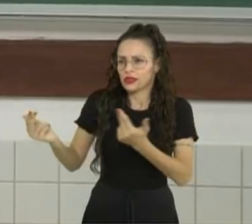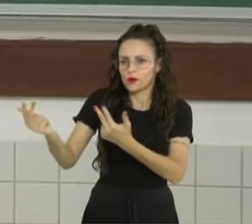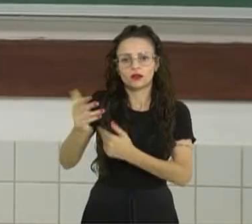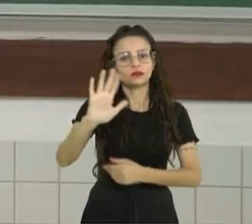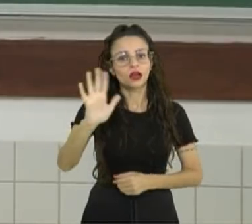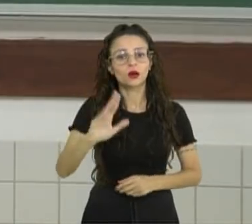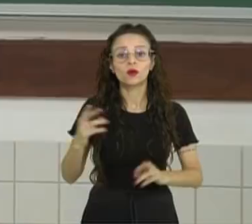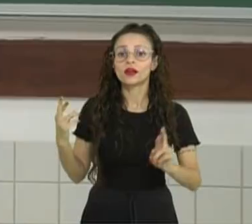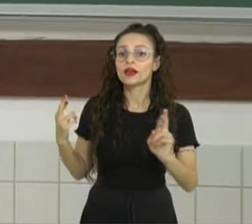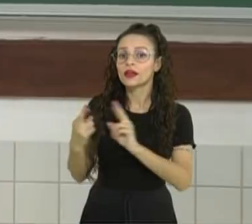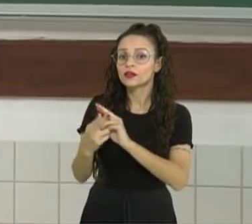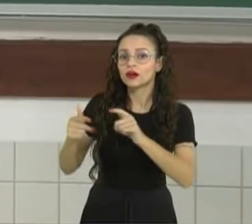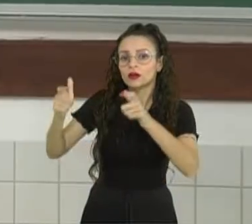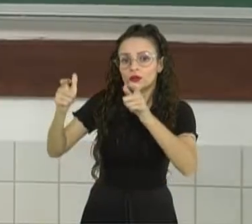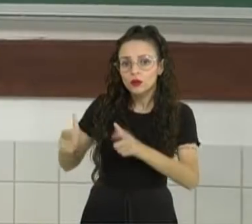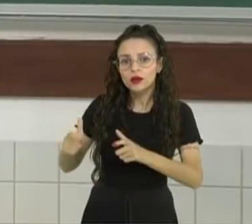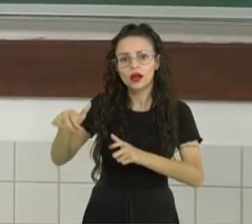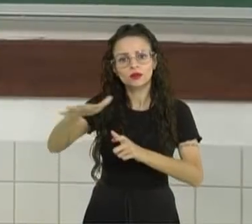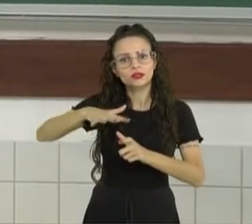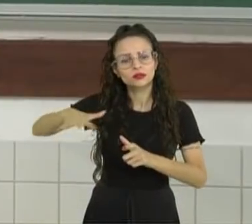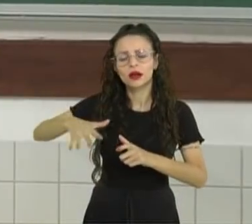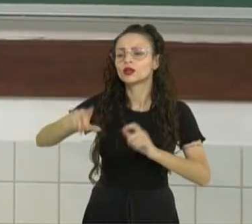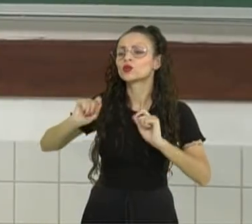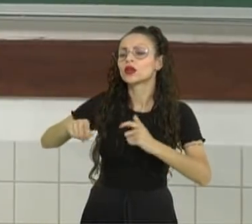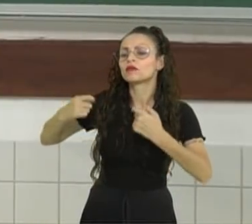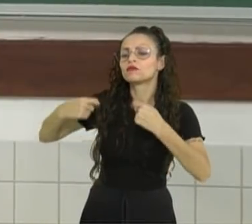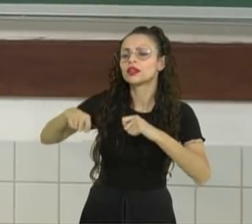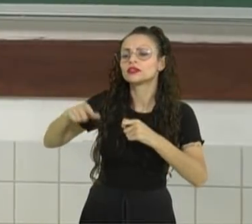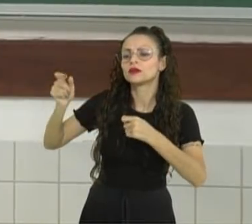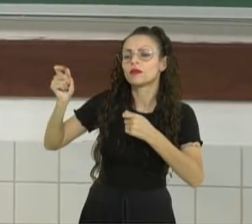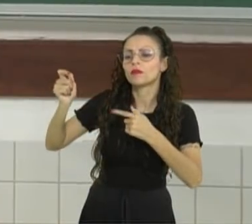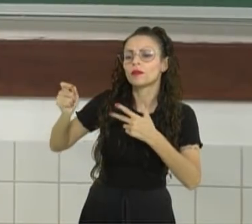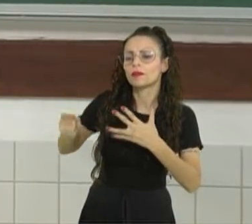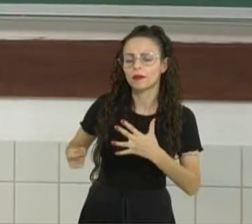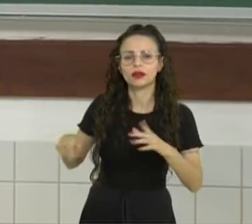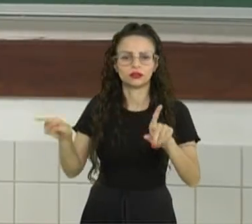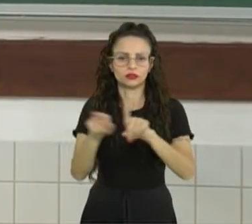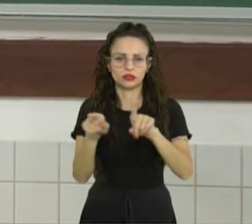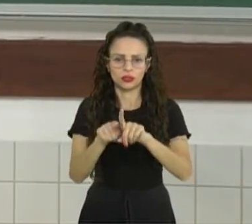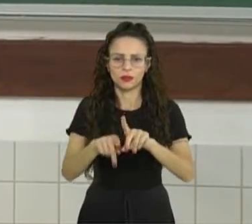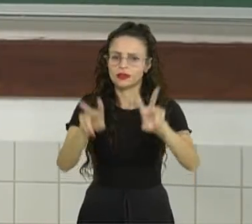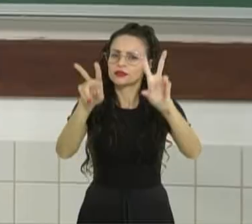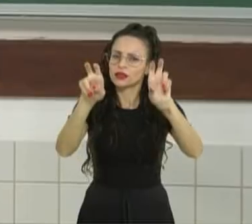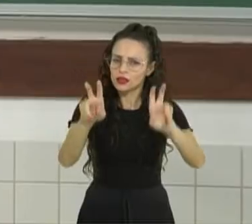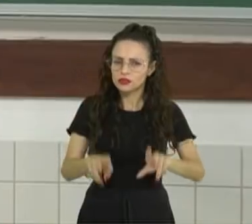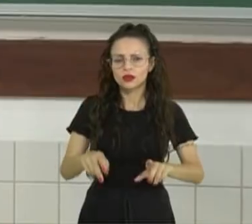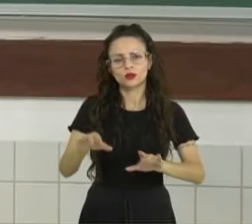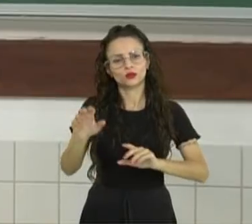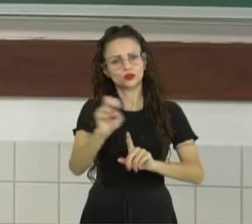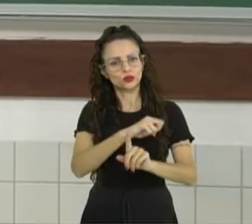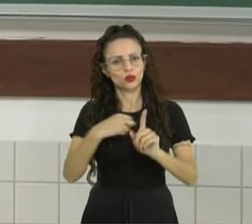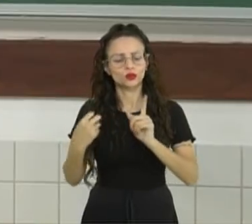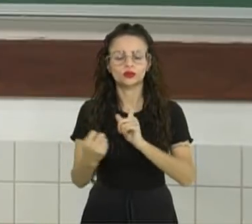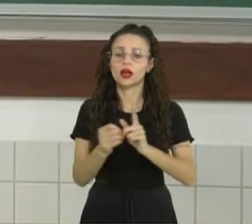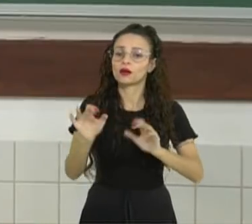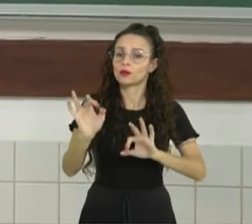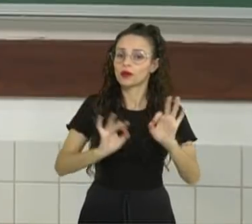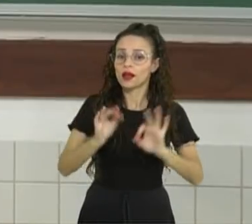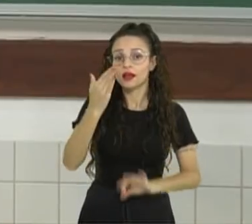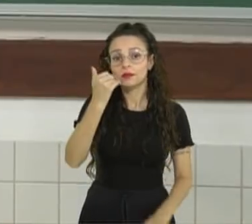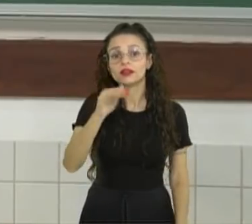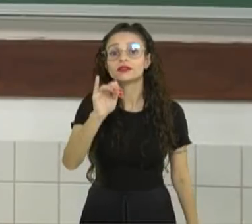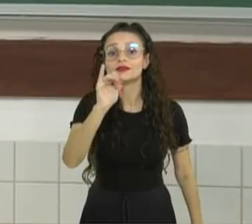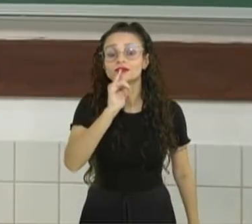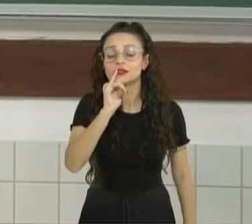está relacionado ao local, ao espaço, às necessidades, a questões sociais, de organização de alimento. Por